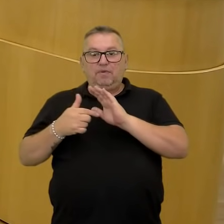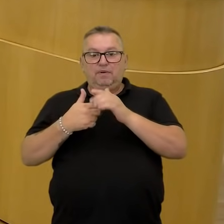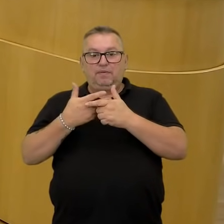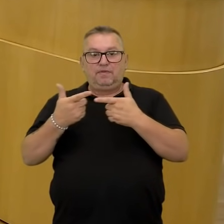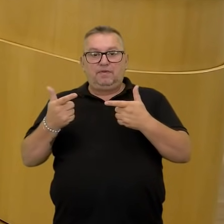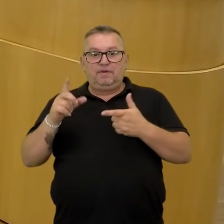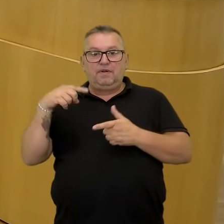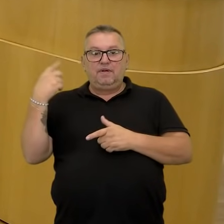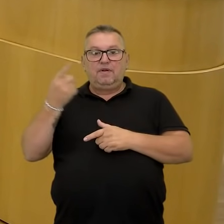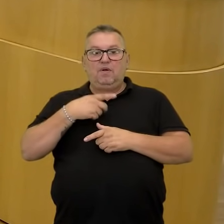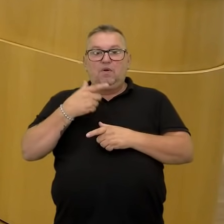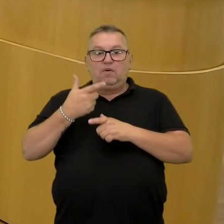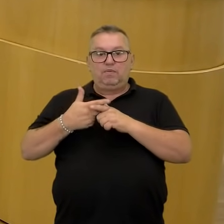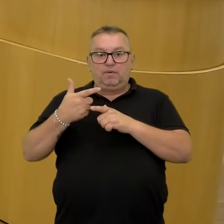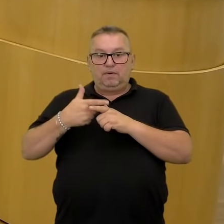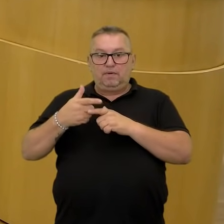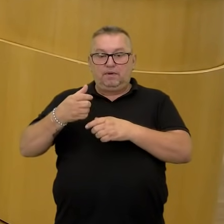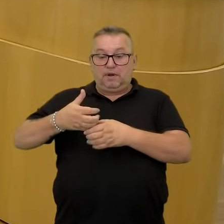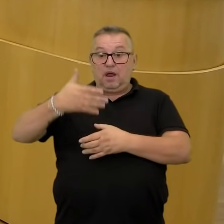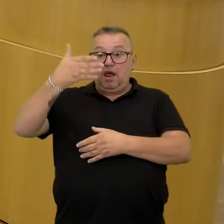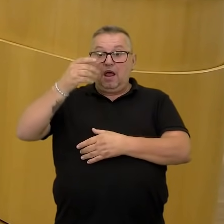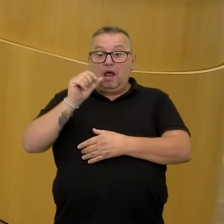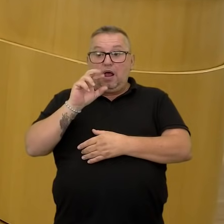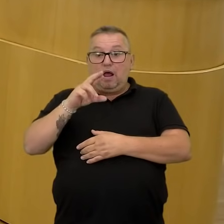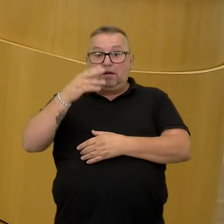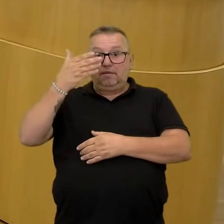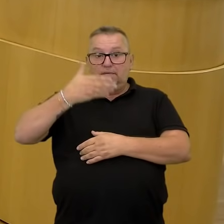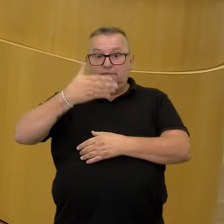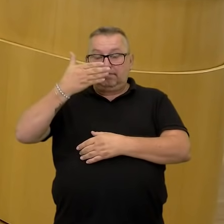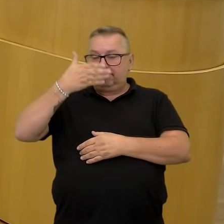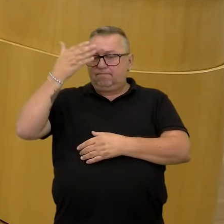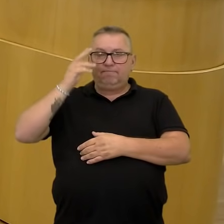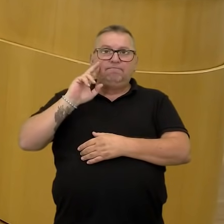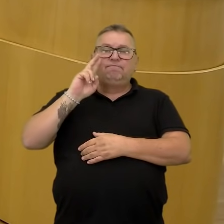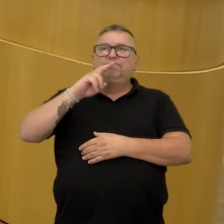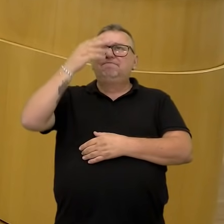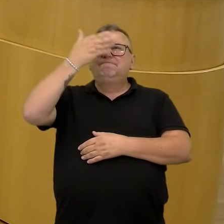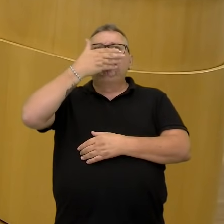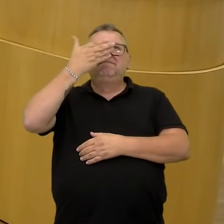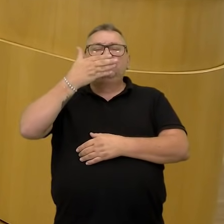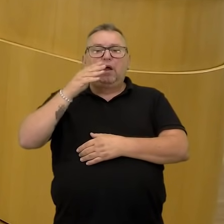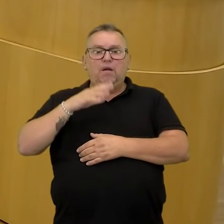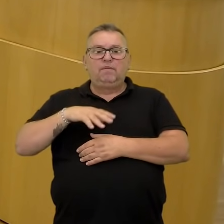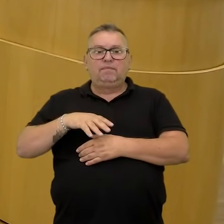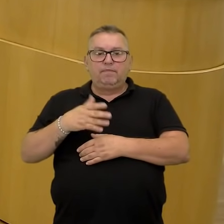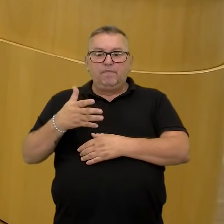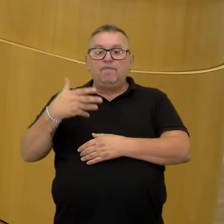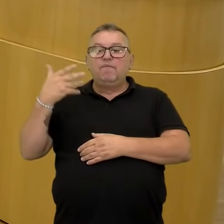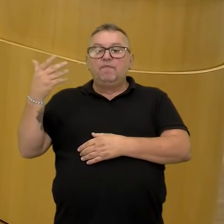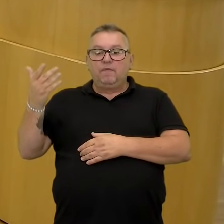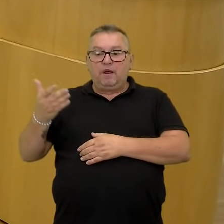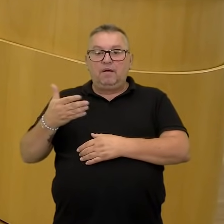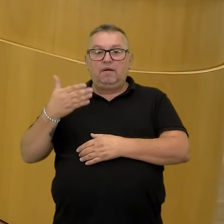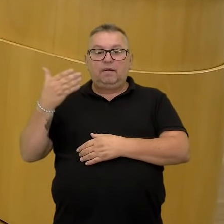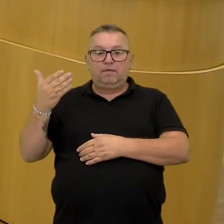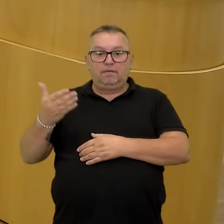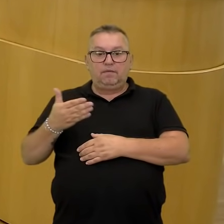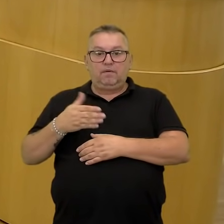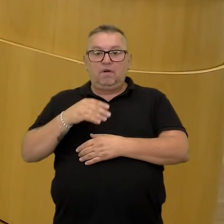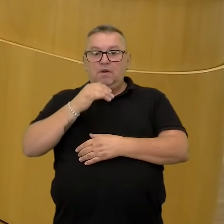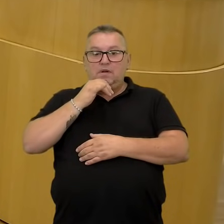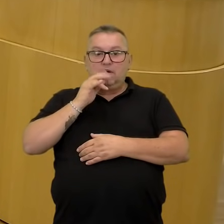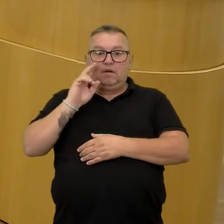mostrar para você qual é o nosso problema tem uma coluna diária aqui eu não consigo ver essa coluna de ar mas é daquela tá aqui ó